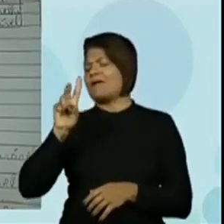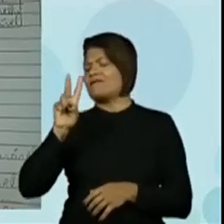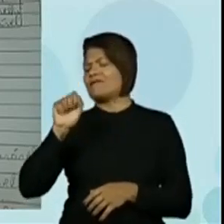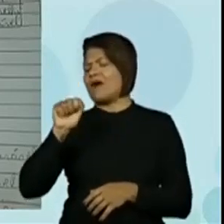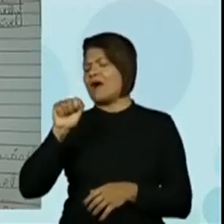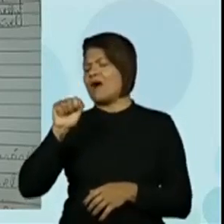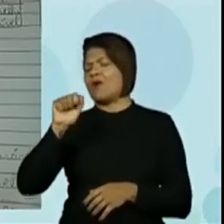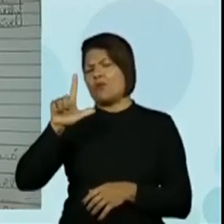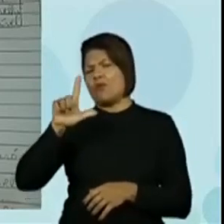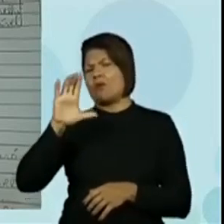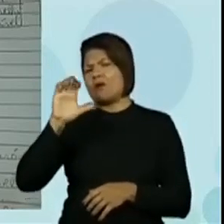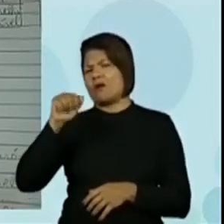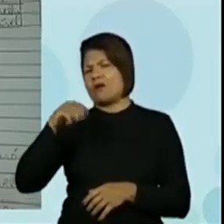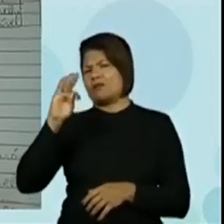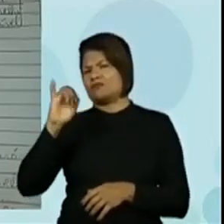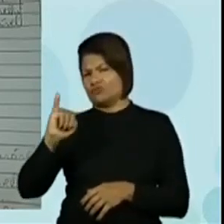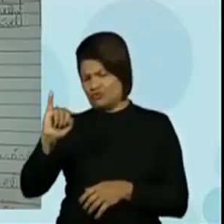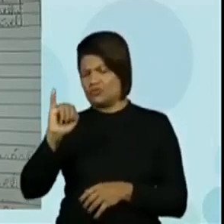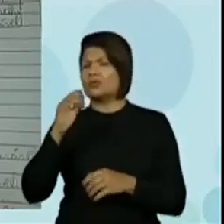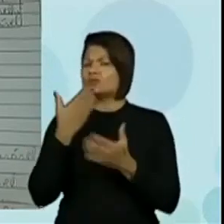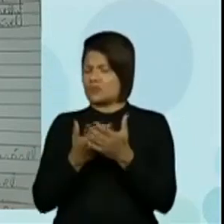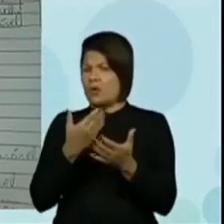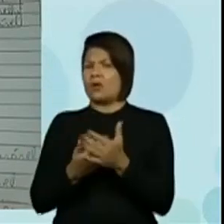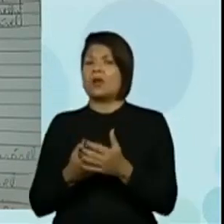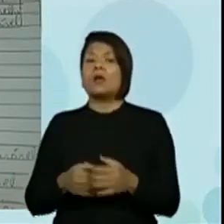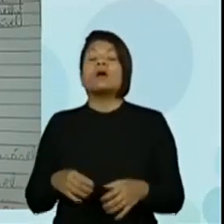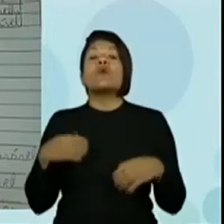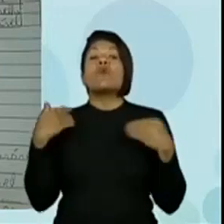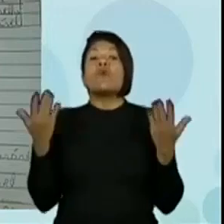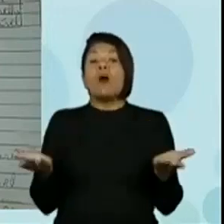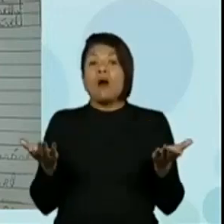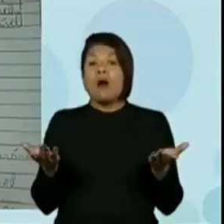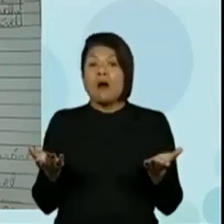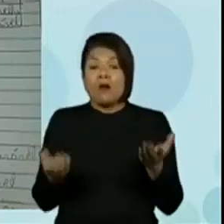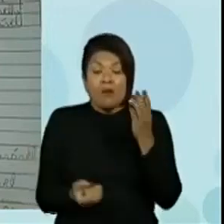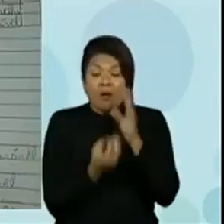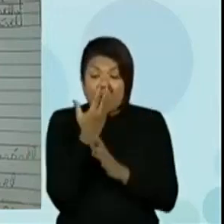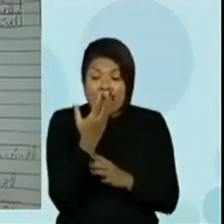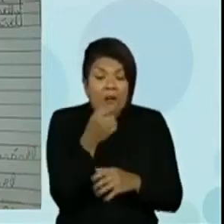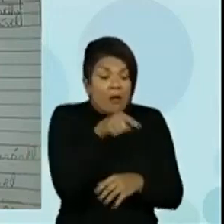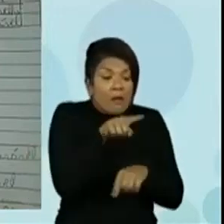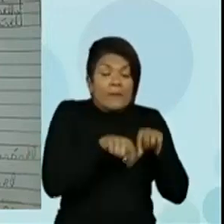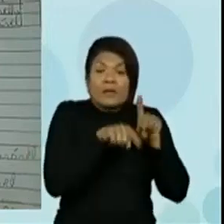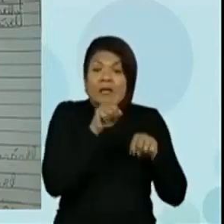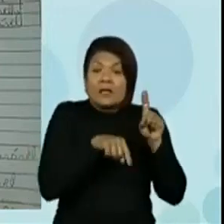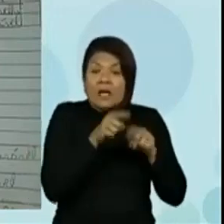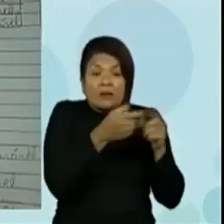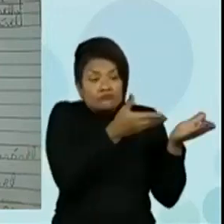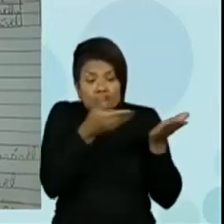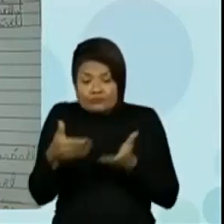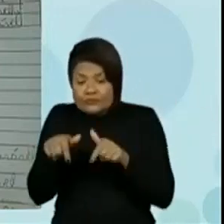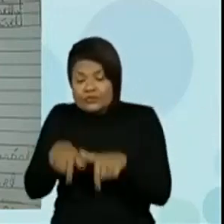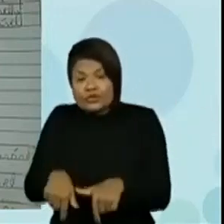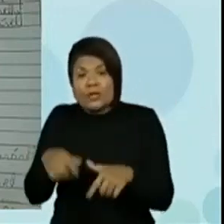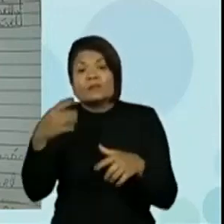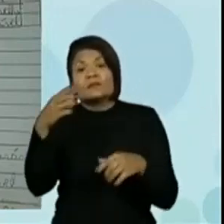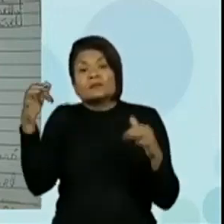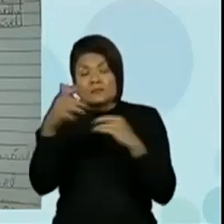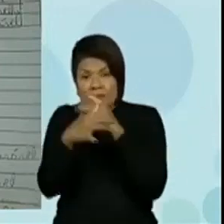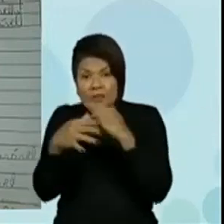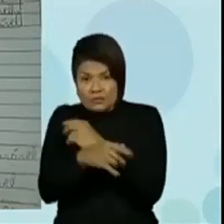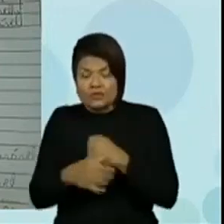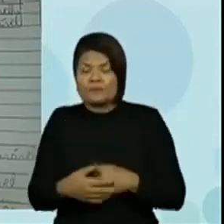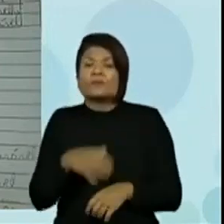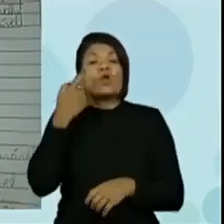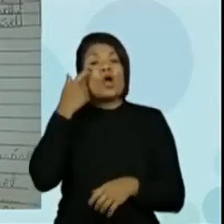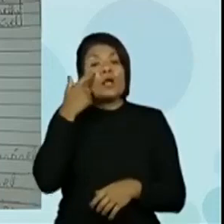Olha aqui. Qual é a origem desses materiais? De onde veio e como chegaram em nossa cidade? E olha que